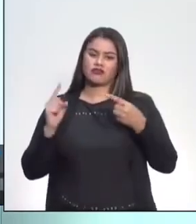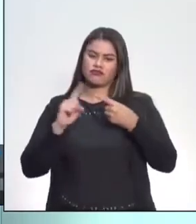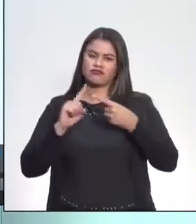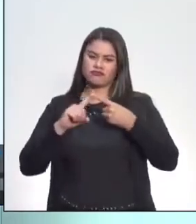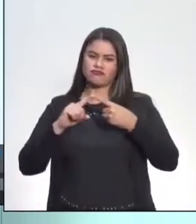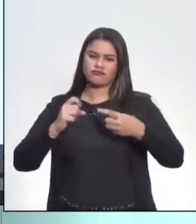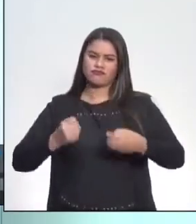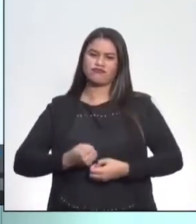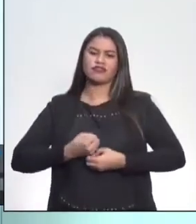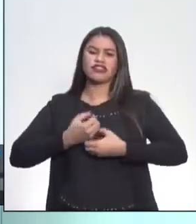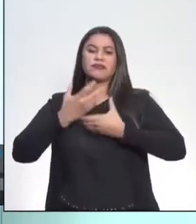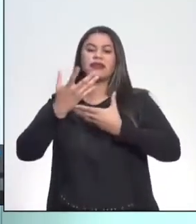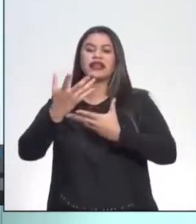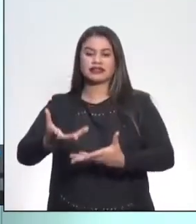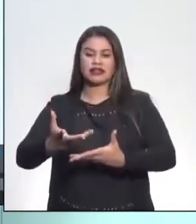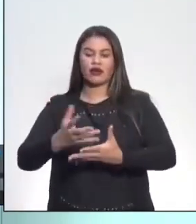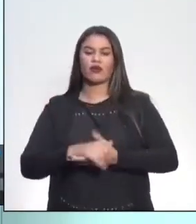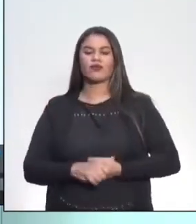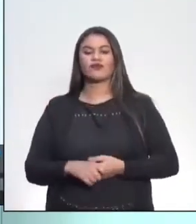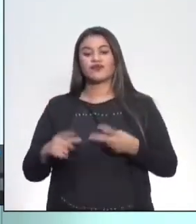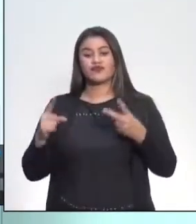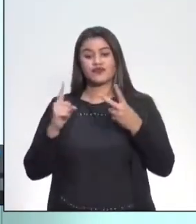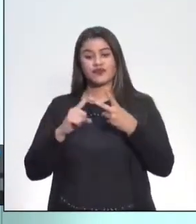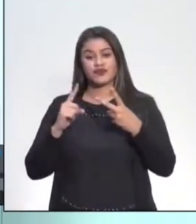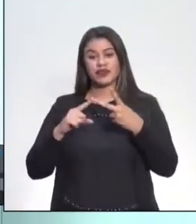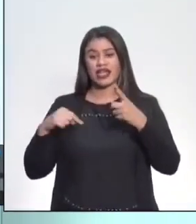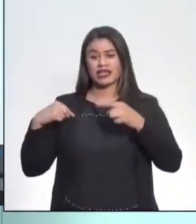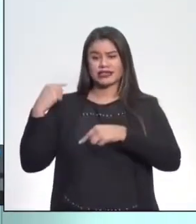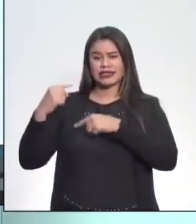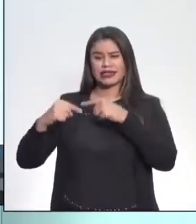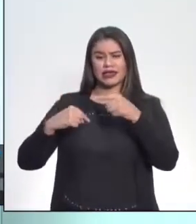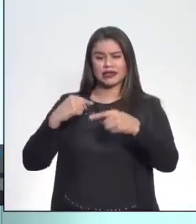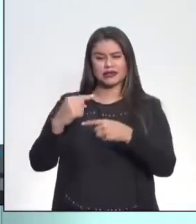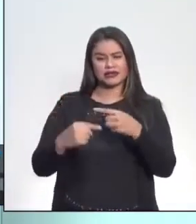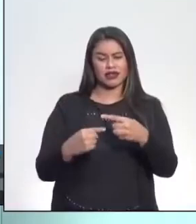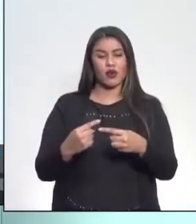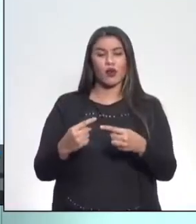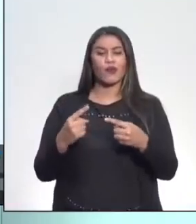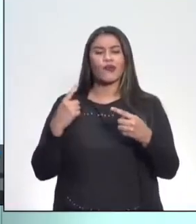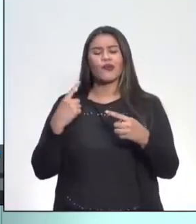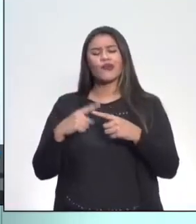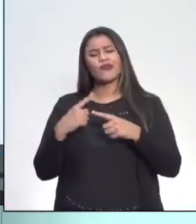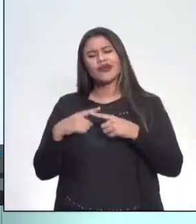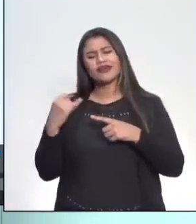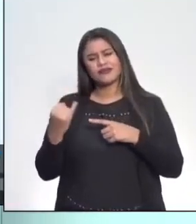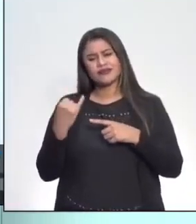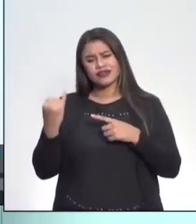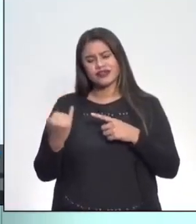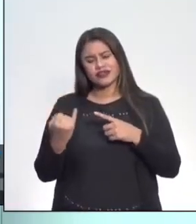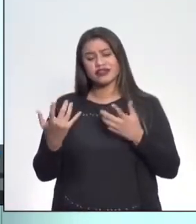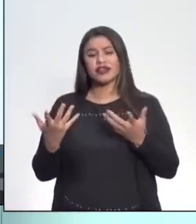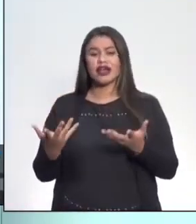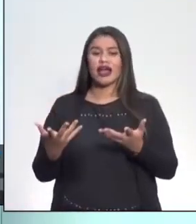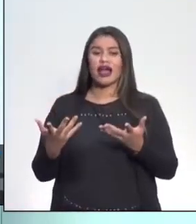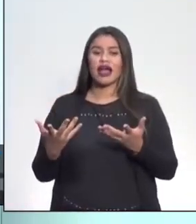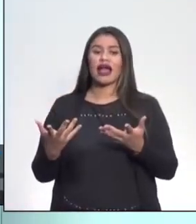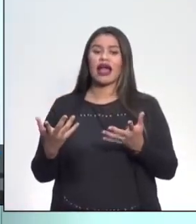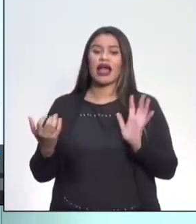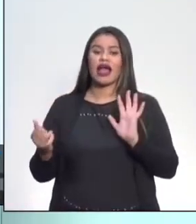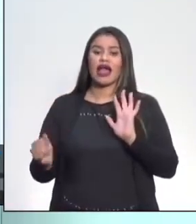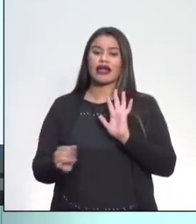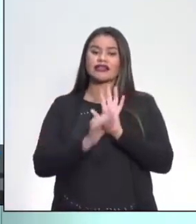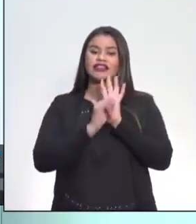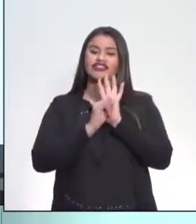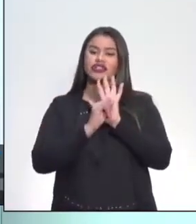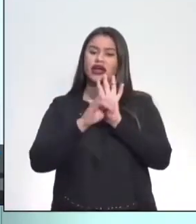expressar. Tá? A questão das gerações. Né? Por que é importante o patrimônio histórico? O patrimônio histórico, a identidade de um